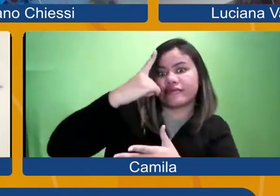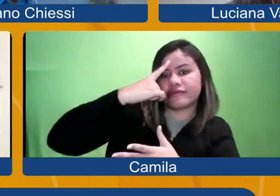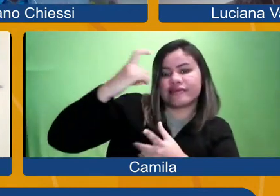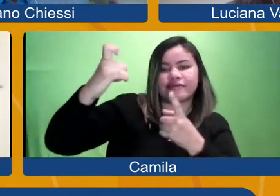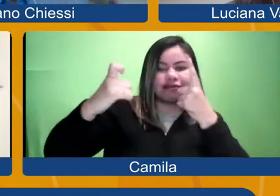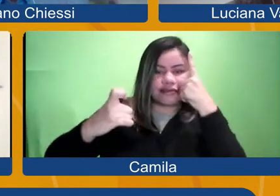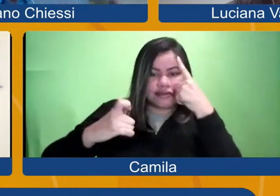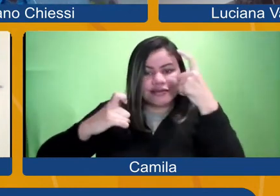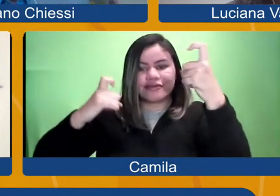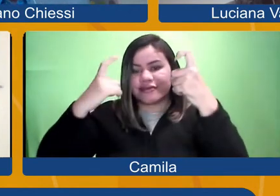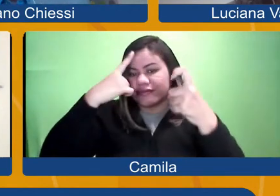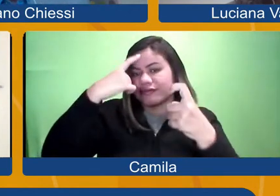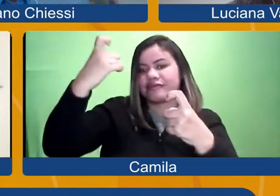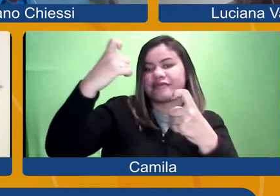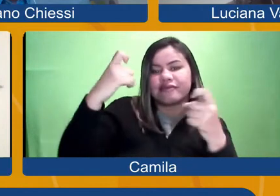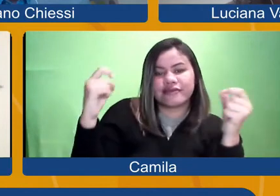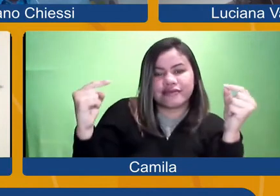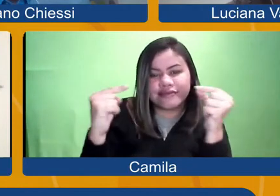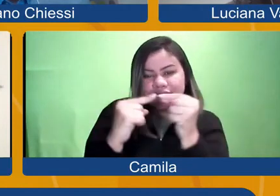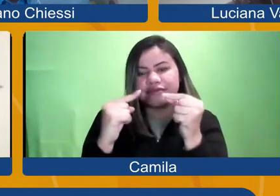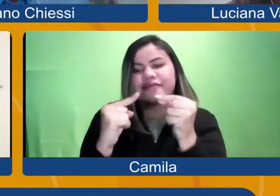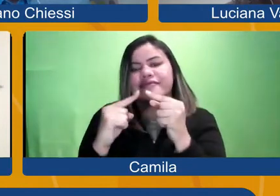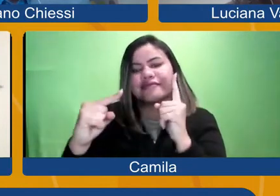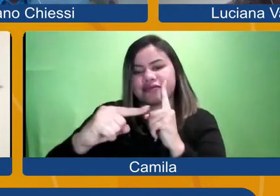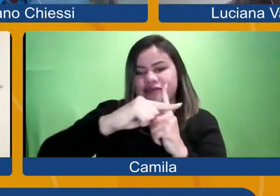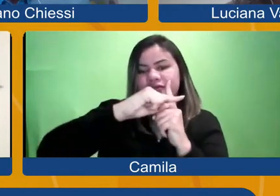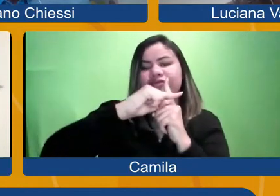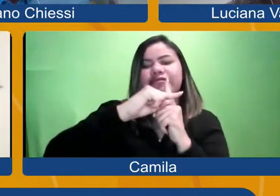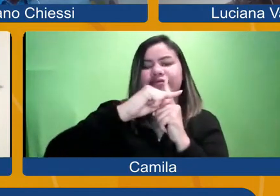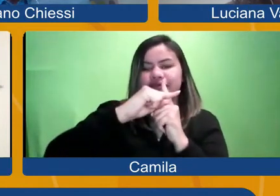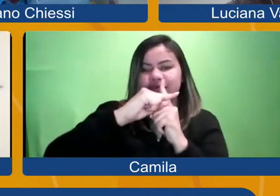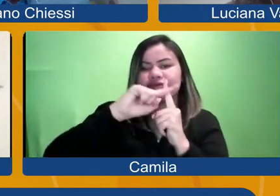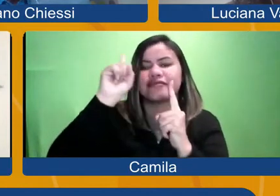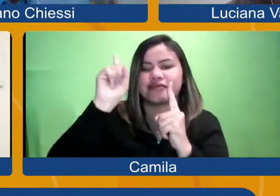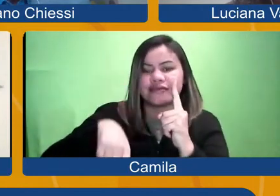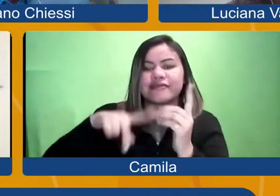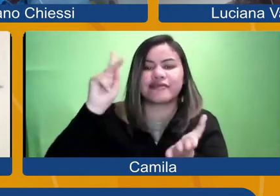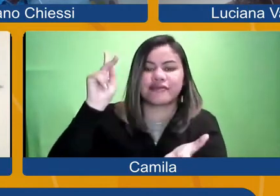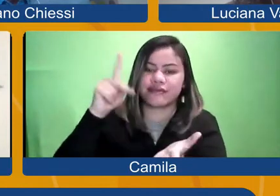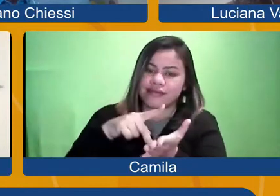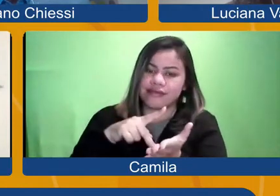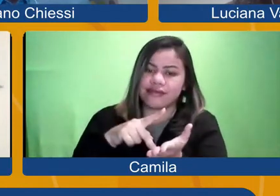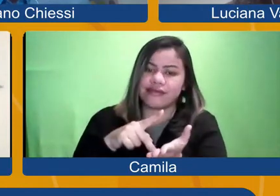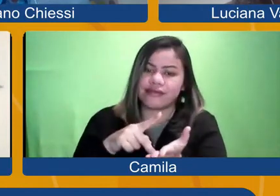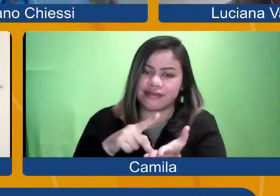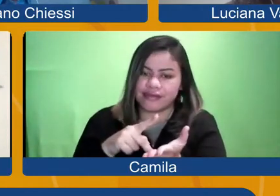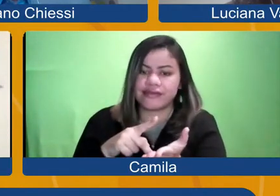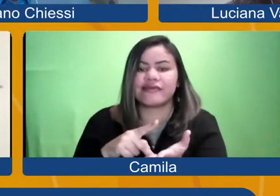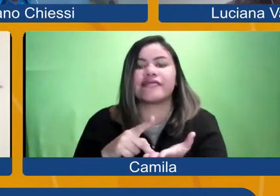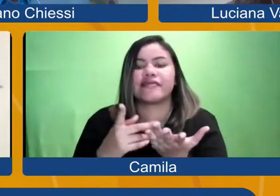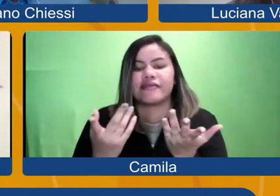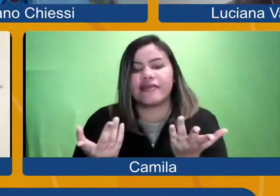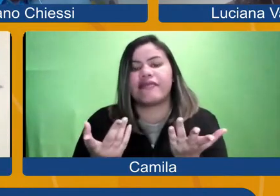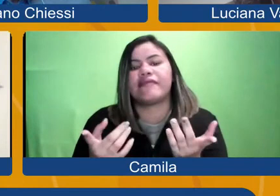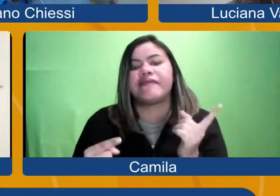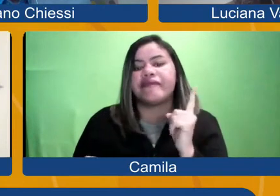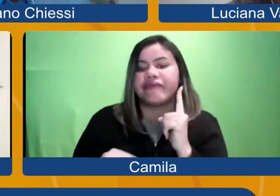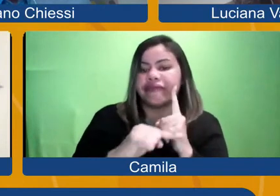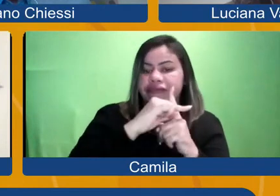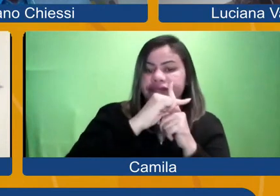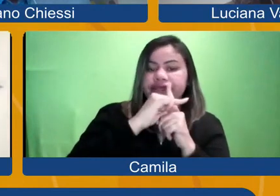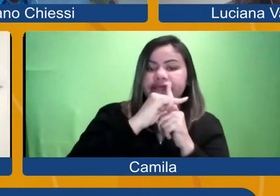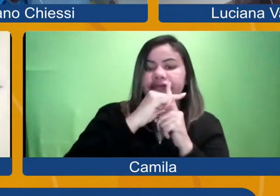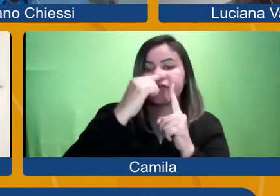nos trazem esse positivismo. É um positivismo realista, no entanto. É um positivismo que